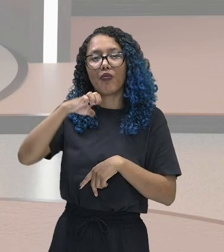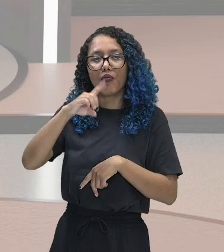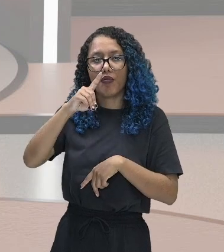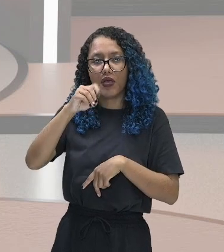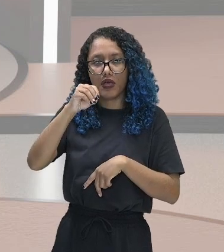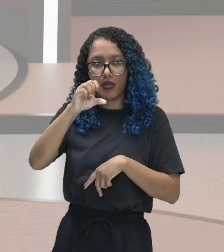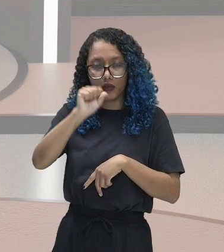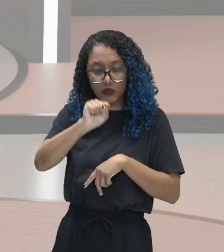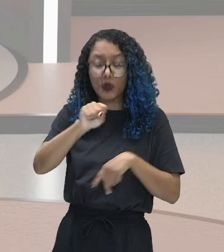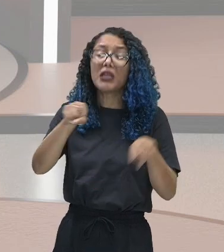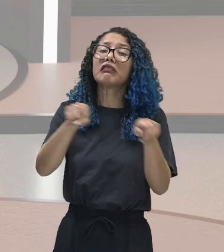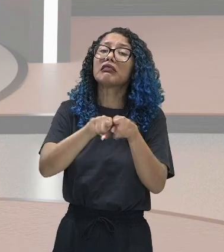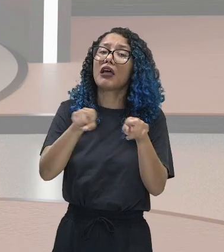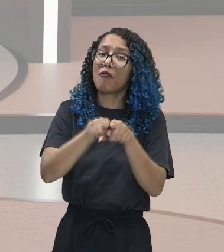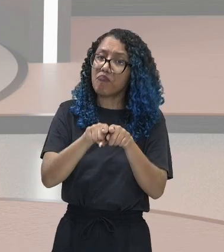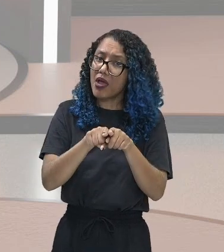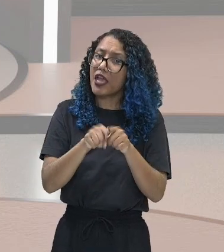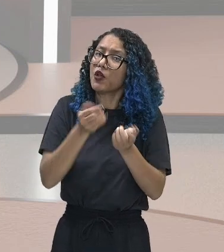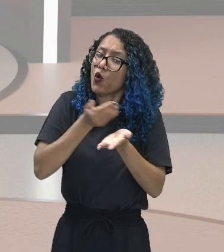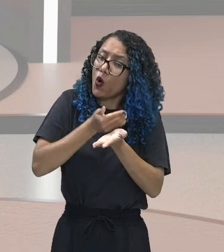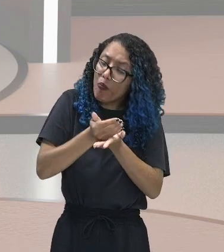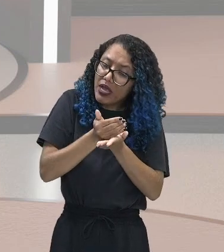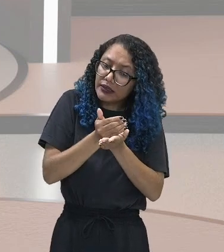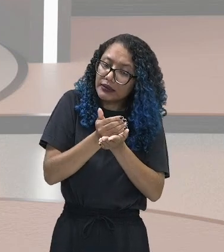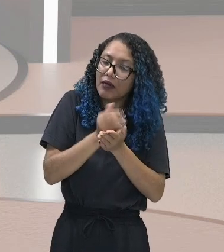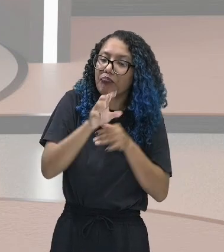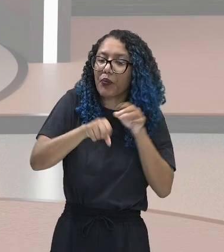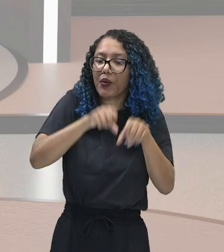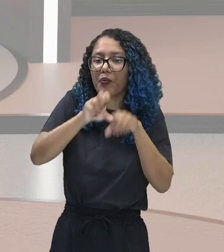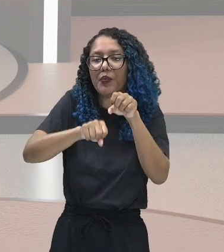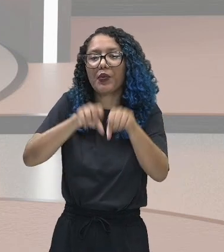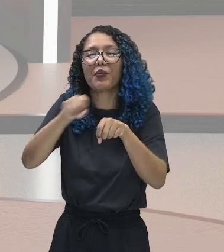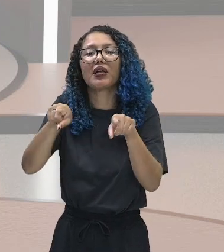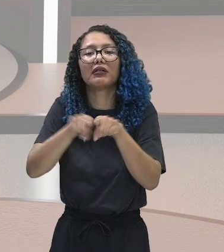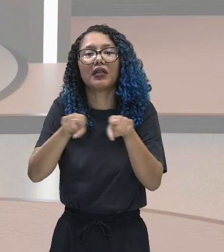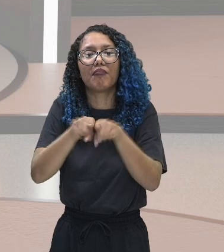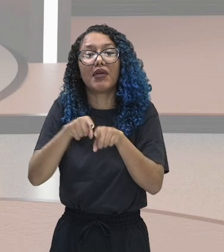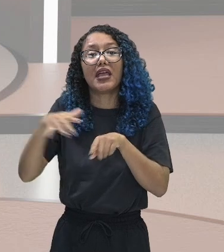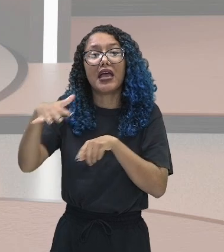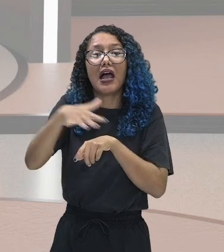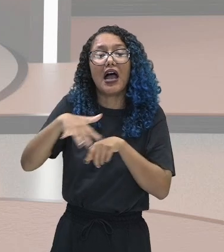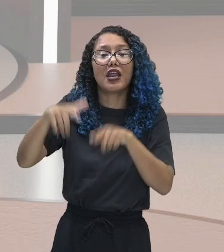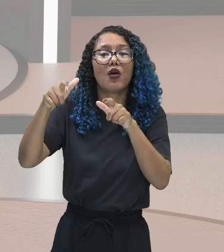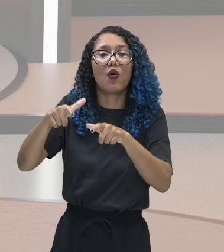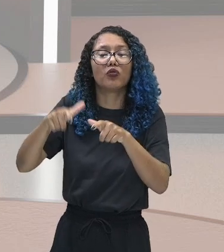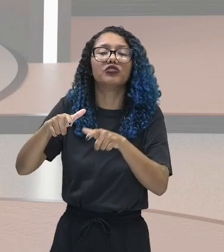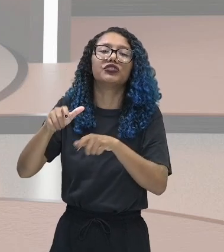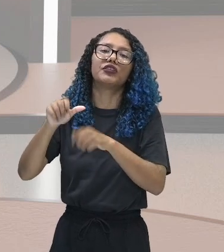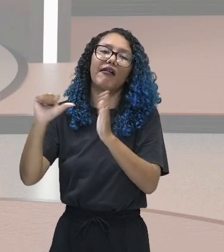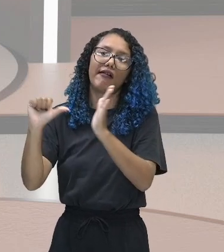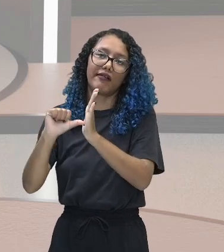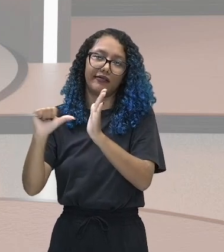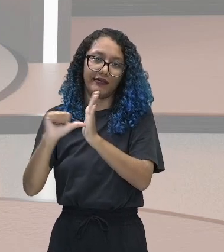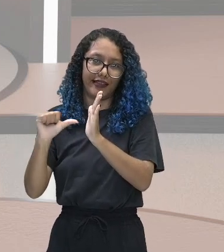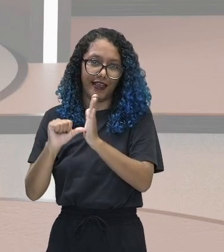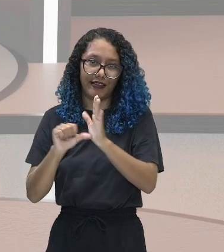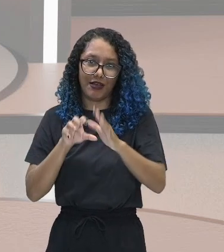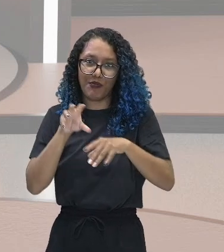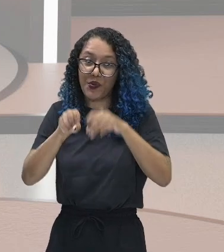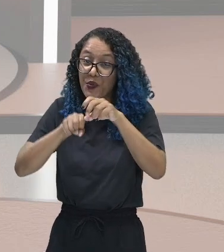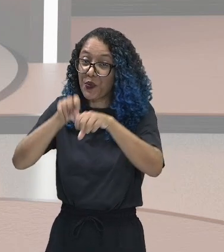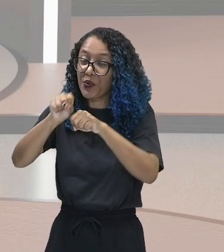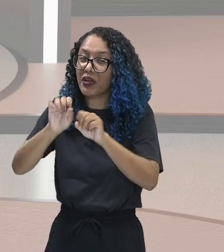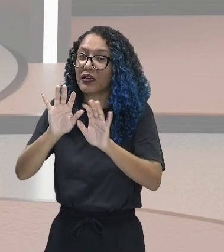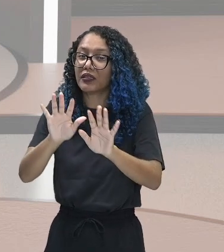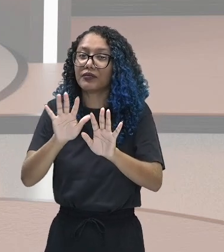sua expansão em áreas que eram domínios, então, de Atenas, tá? E o que que acontece? Opa,